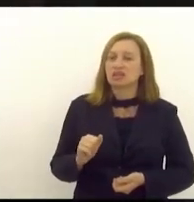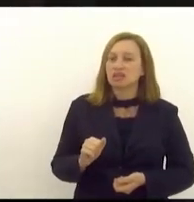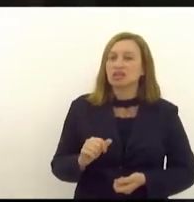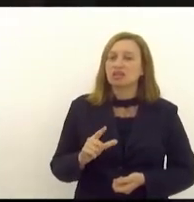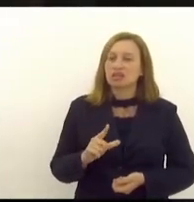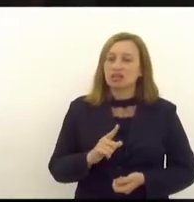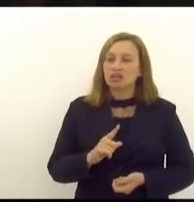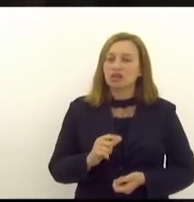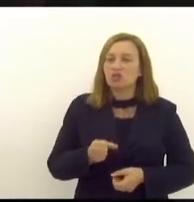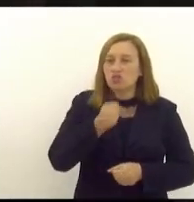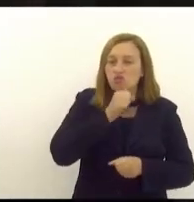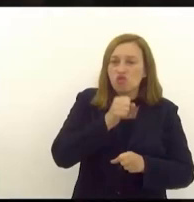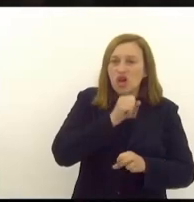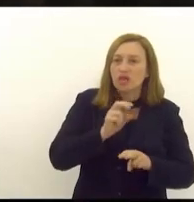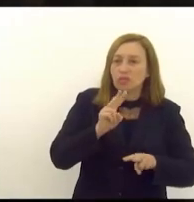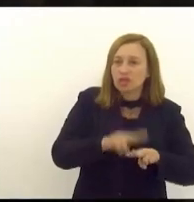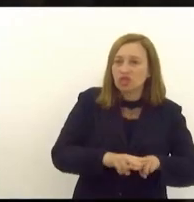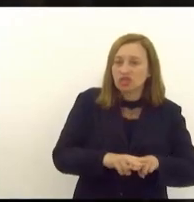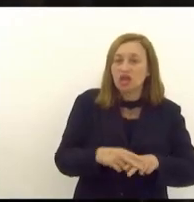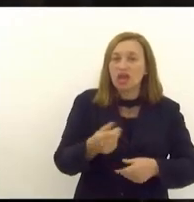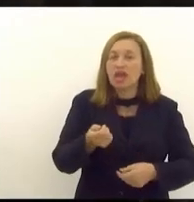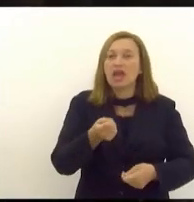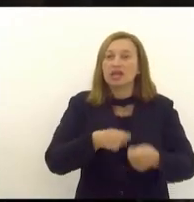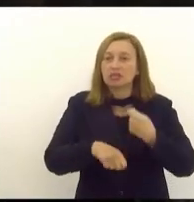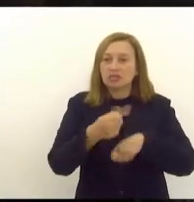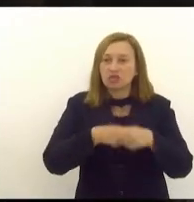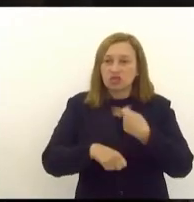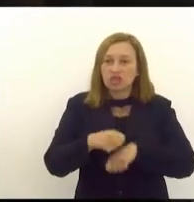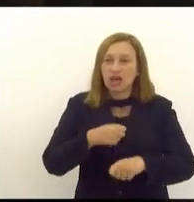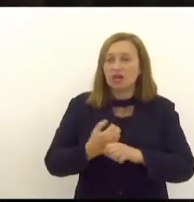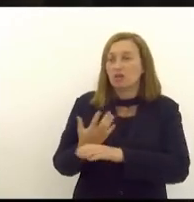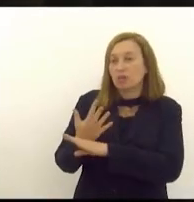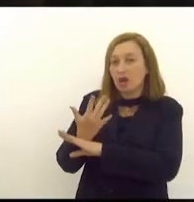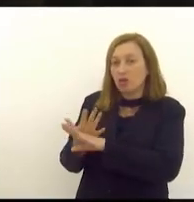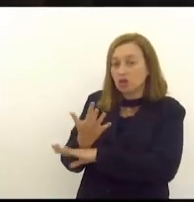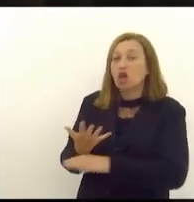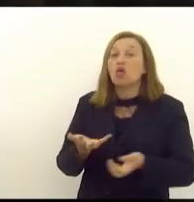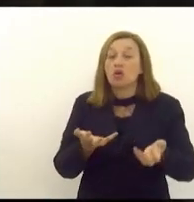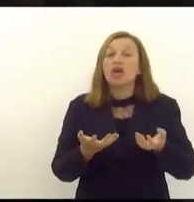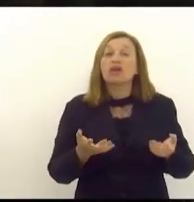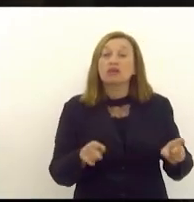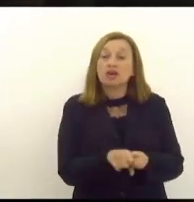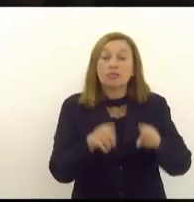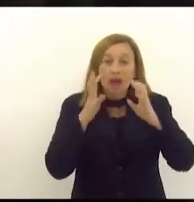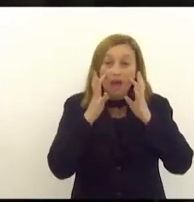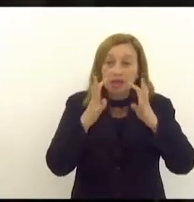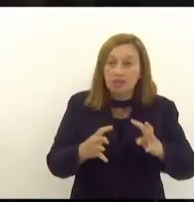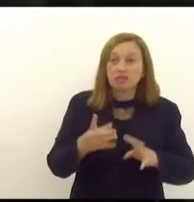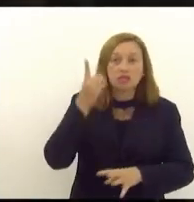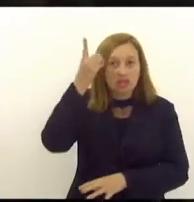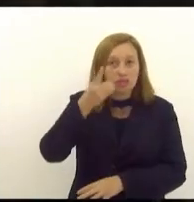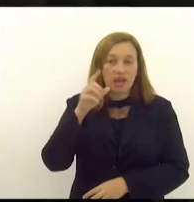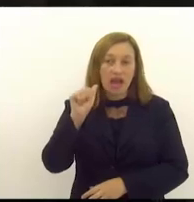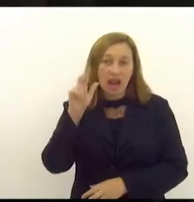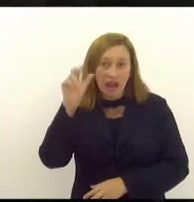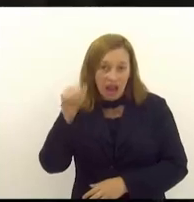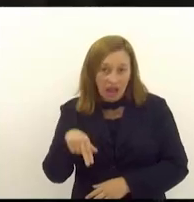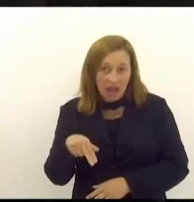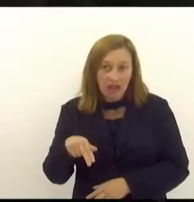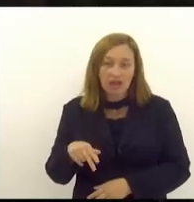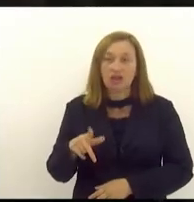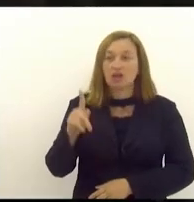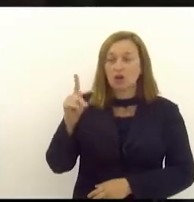administrado pela UERJ E aí eu quero aqui também a atenção do deputado Alan Lopes